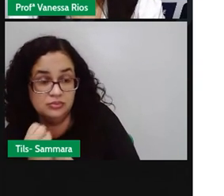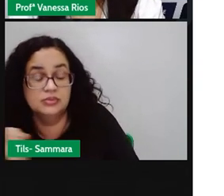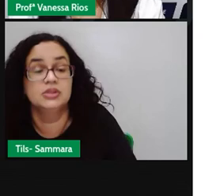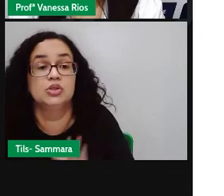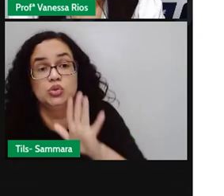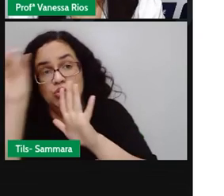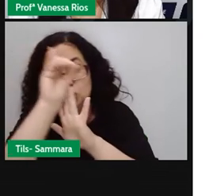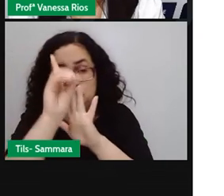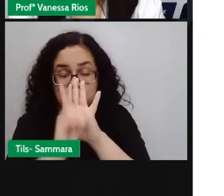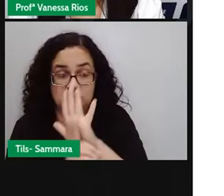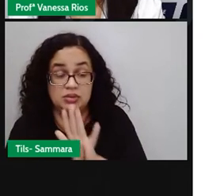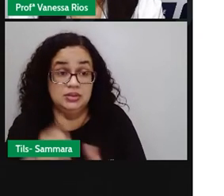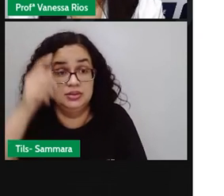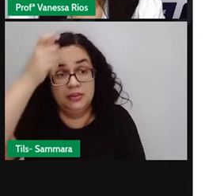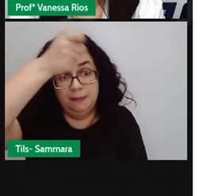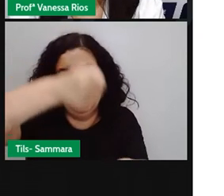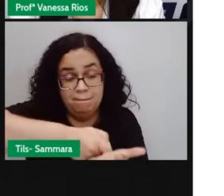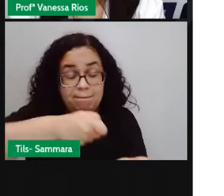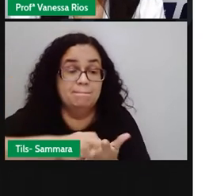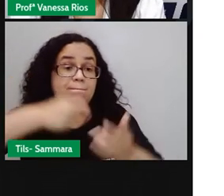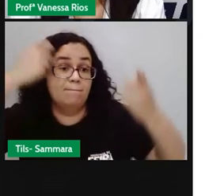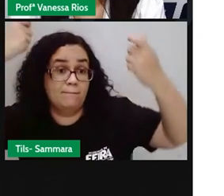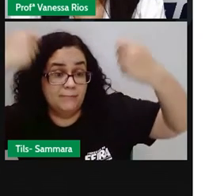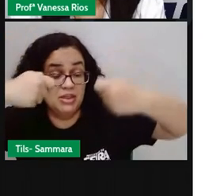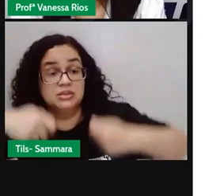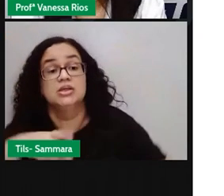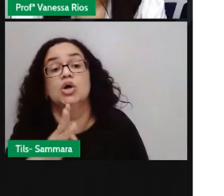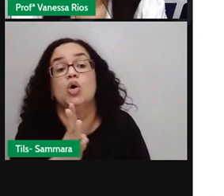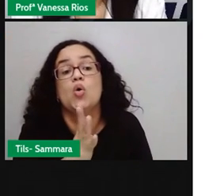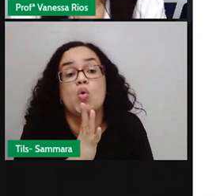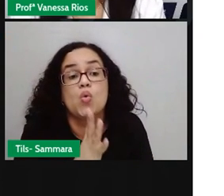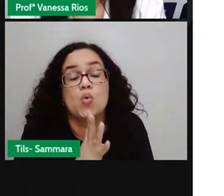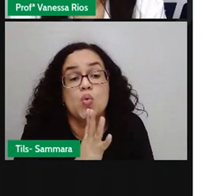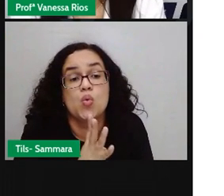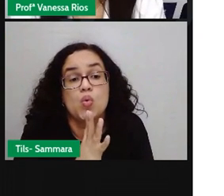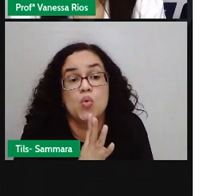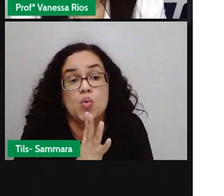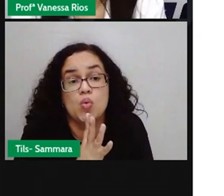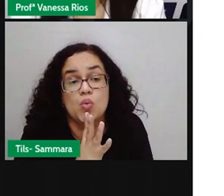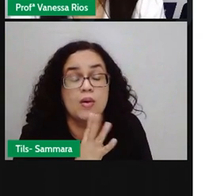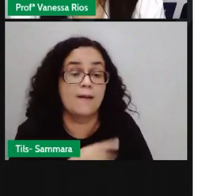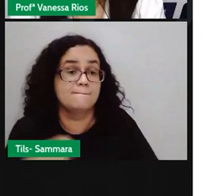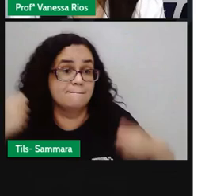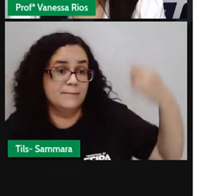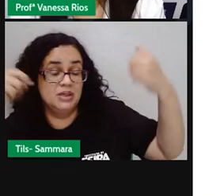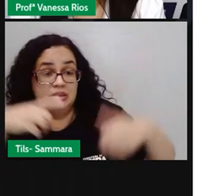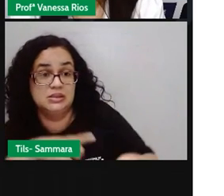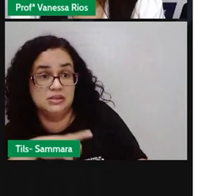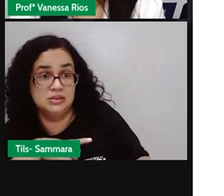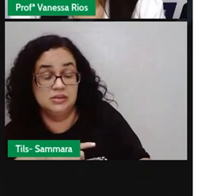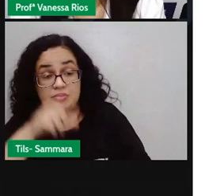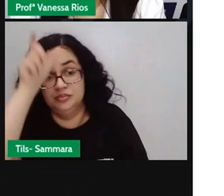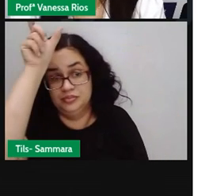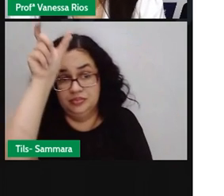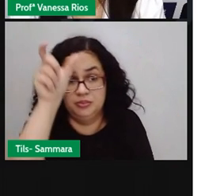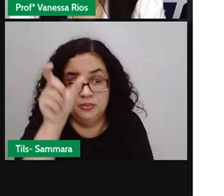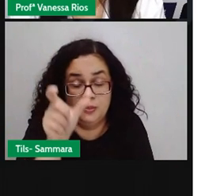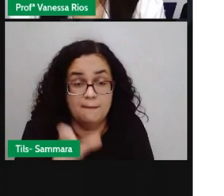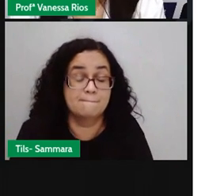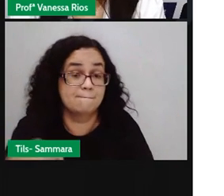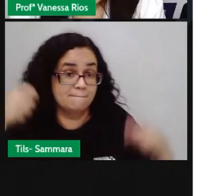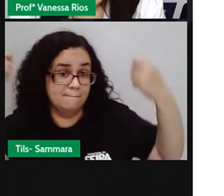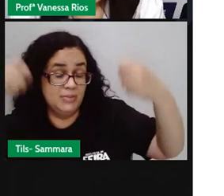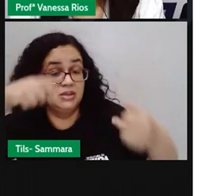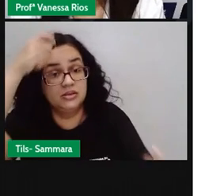nossos direitos e os nossos deveres precisam ser conhecidos, porque a gente precisa exercer a nossa cidadania, a gente